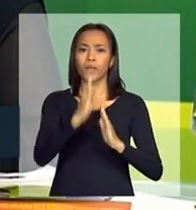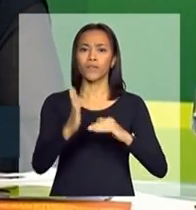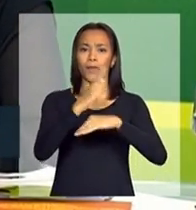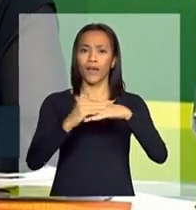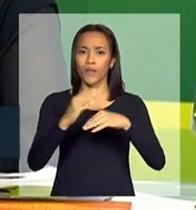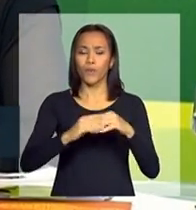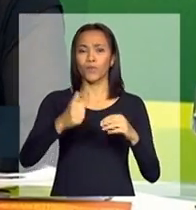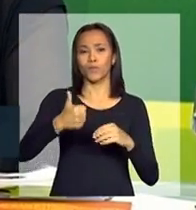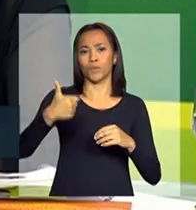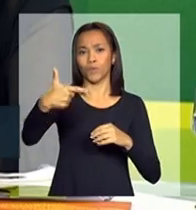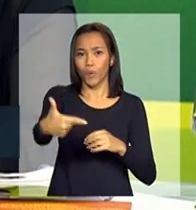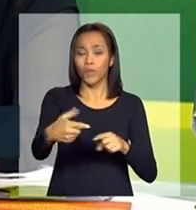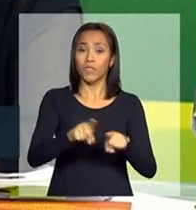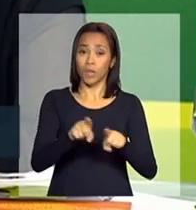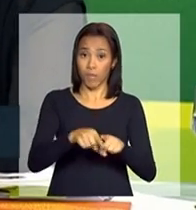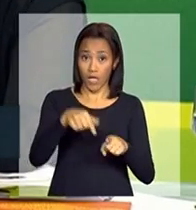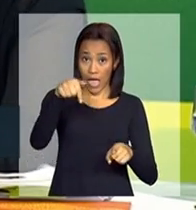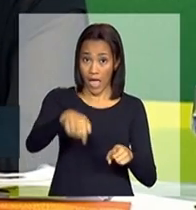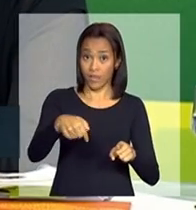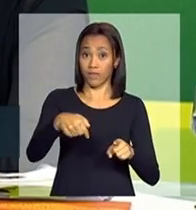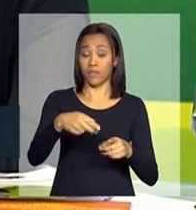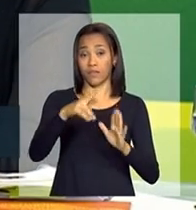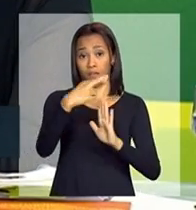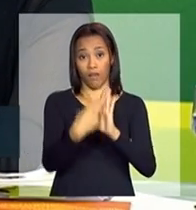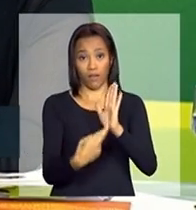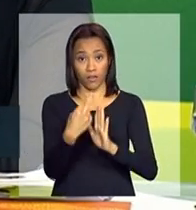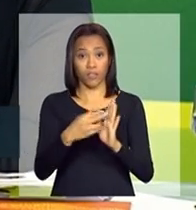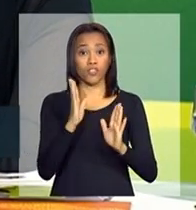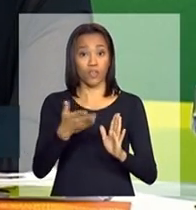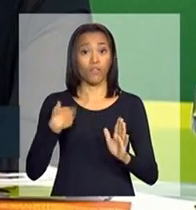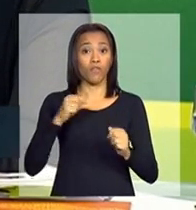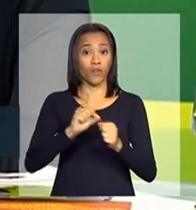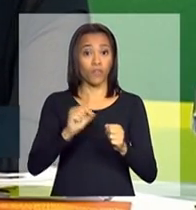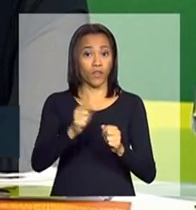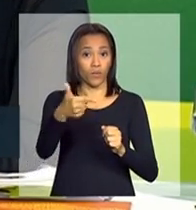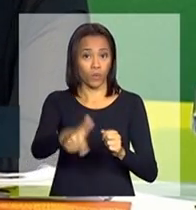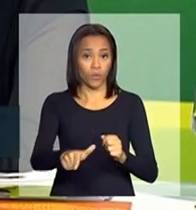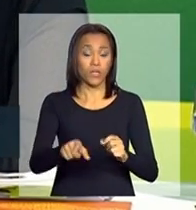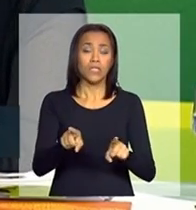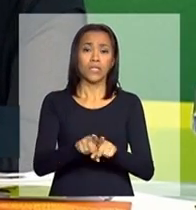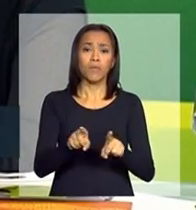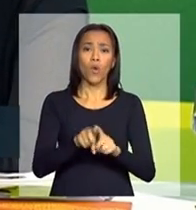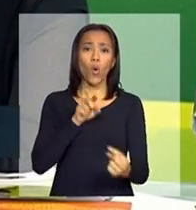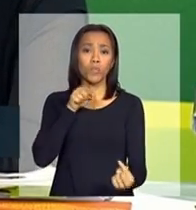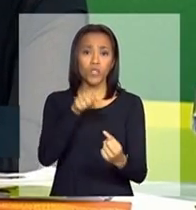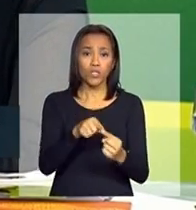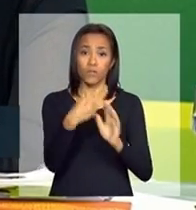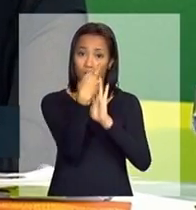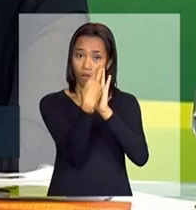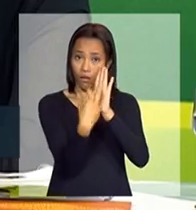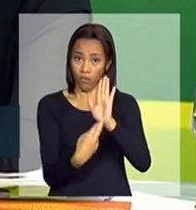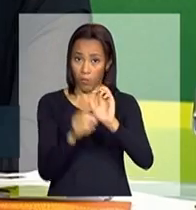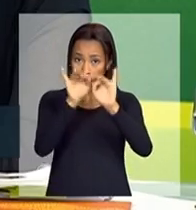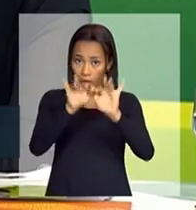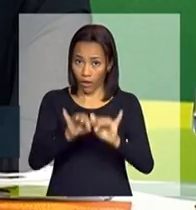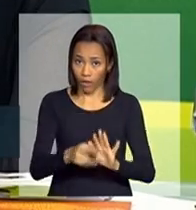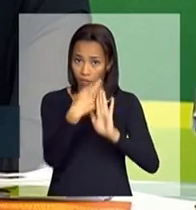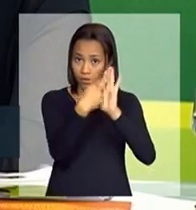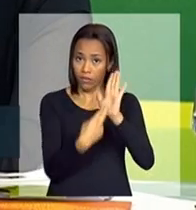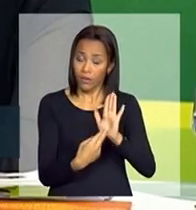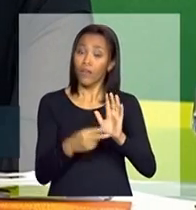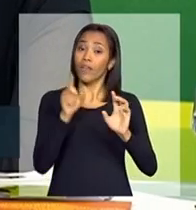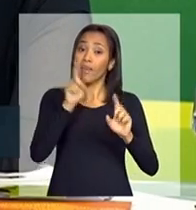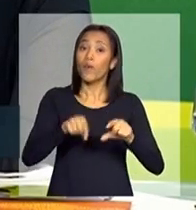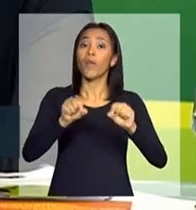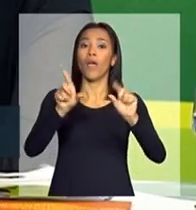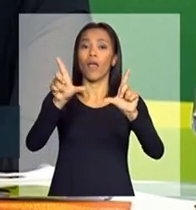medidas que foram tomadas agora recentemente segundo o relatório o objetivo do milênio de número um que é exatamente